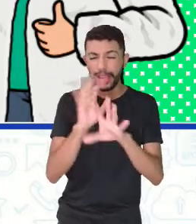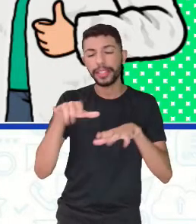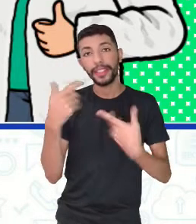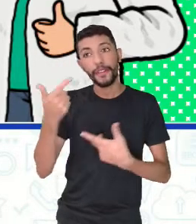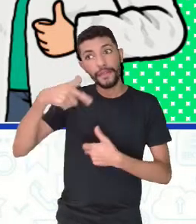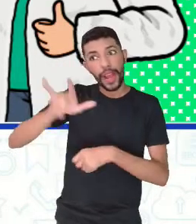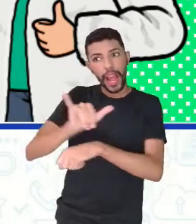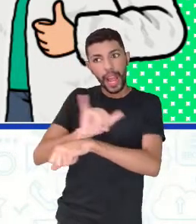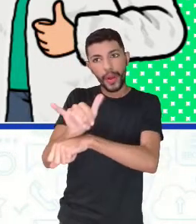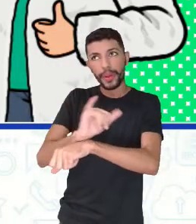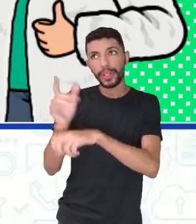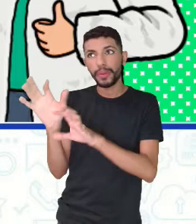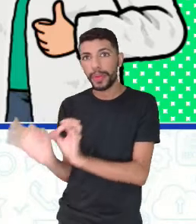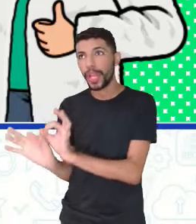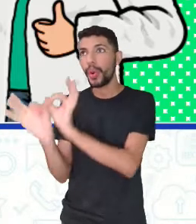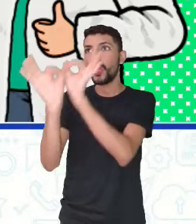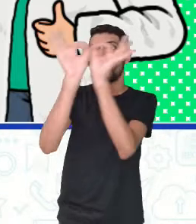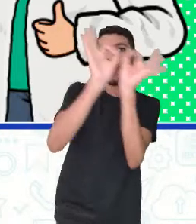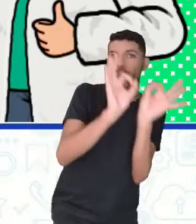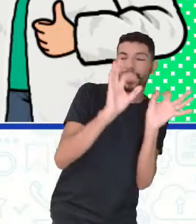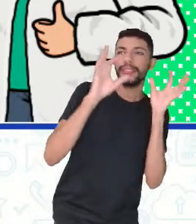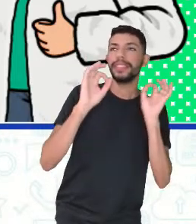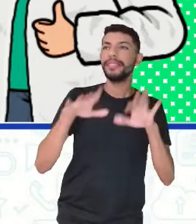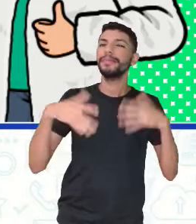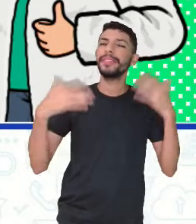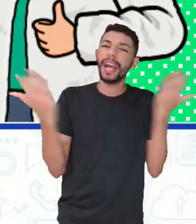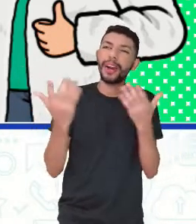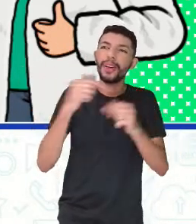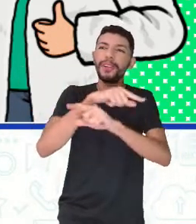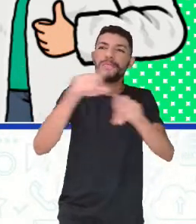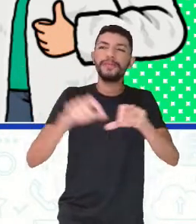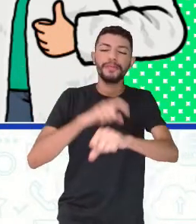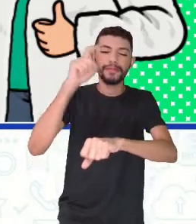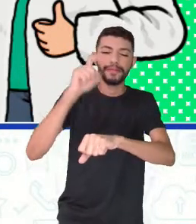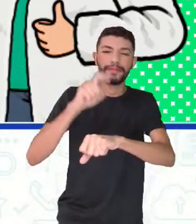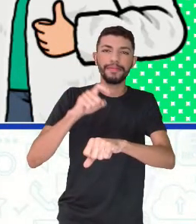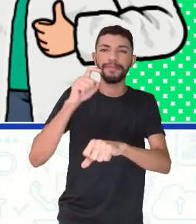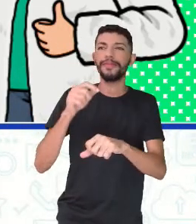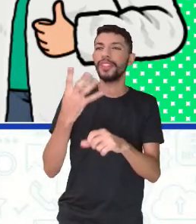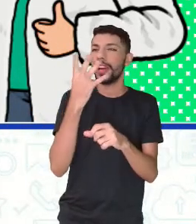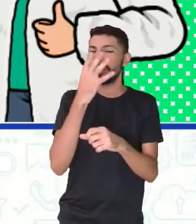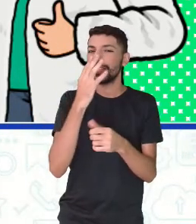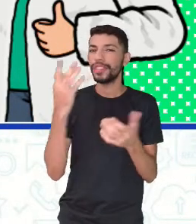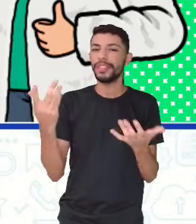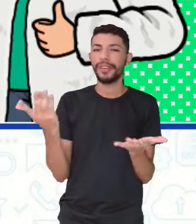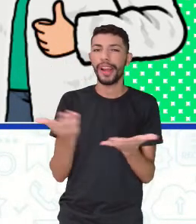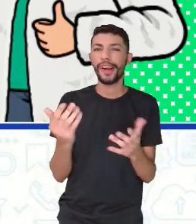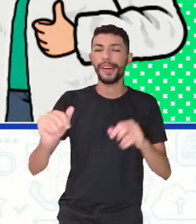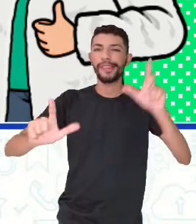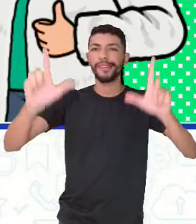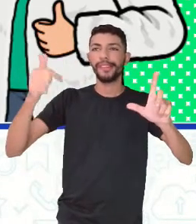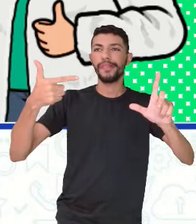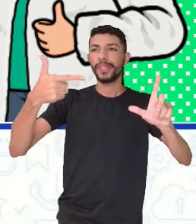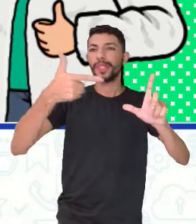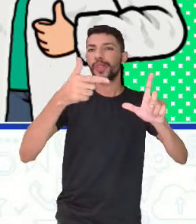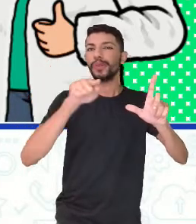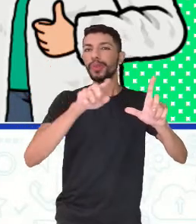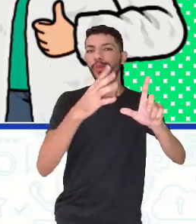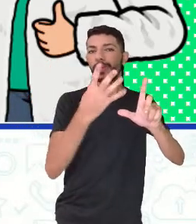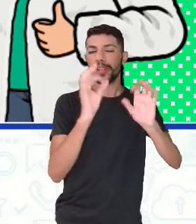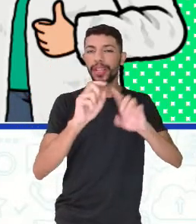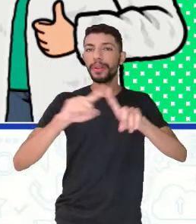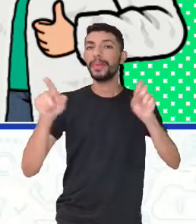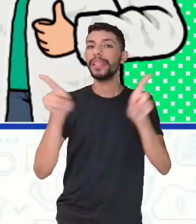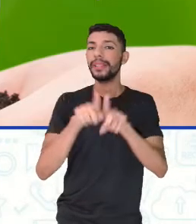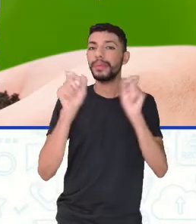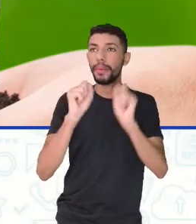né? Vocês estão vendo agora aqui pela TV Nova, canal 22.4, mas podem ir para o YouTube ou também aí para o